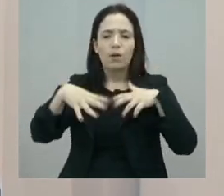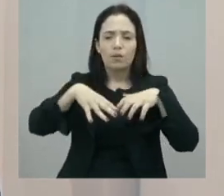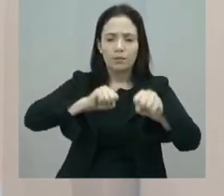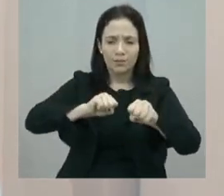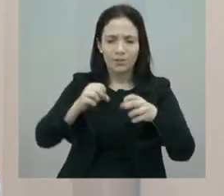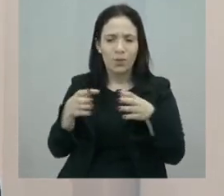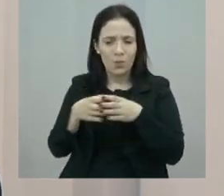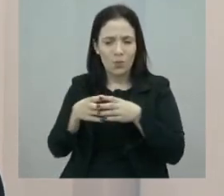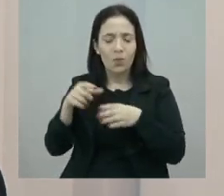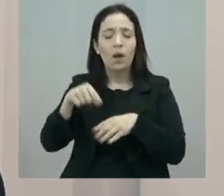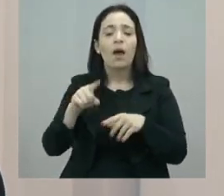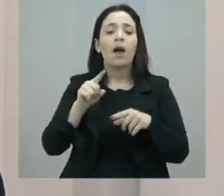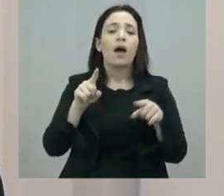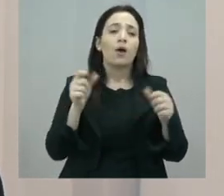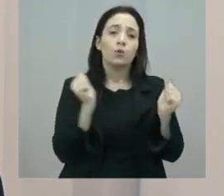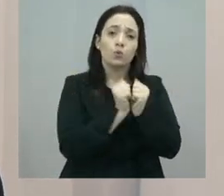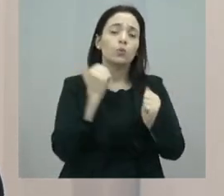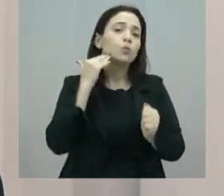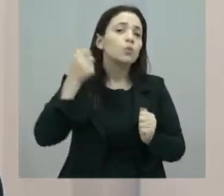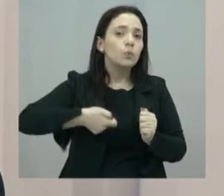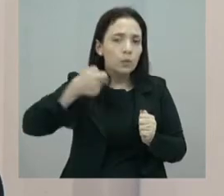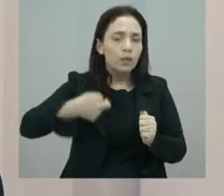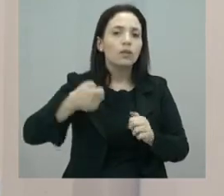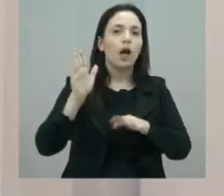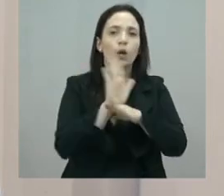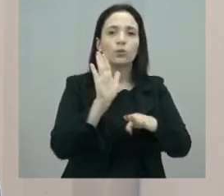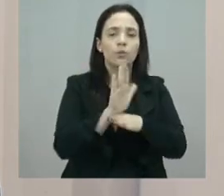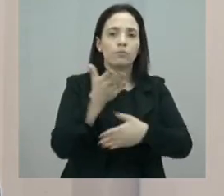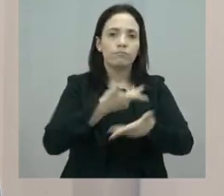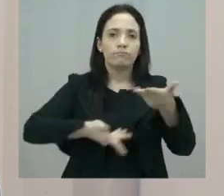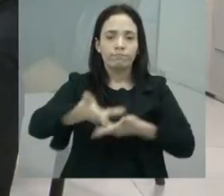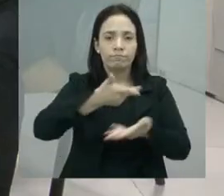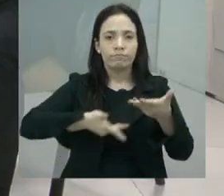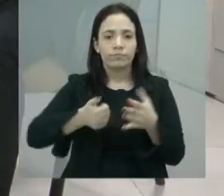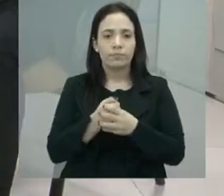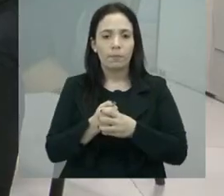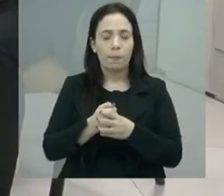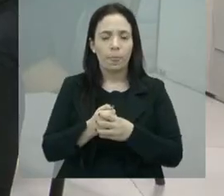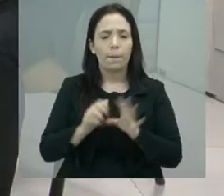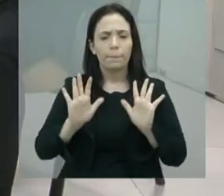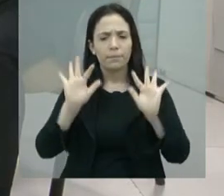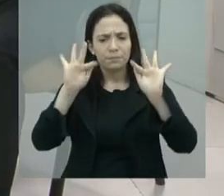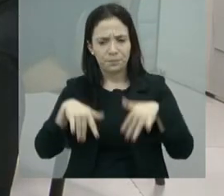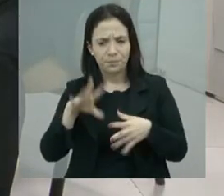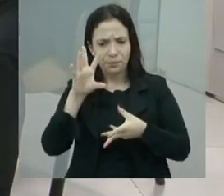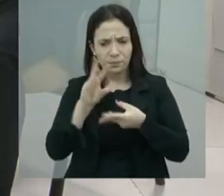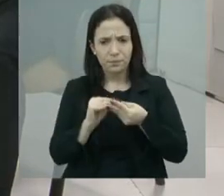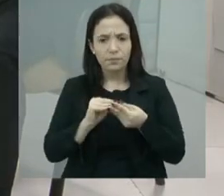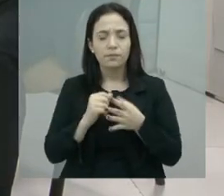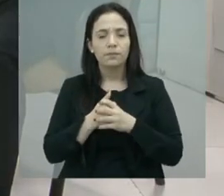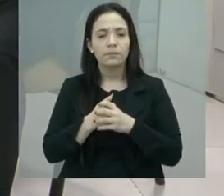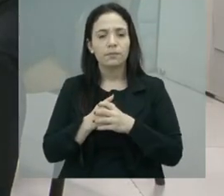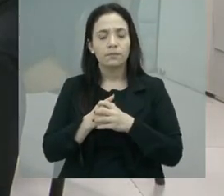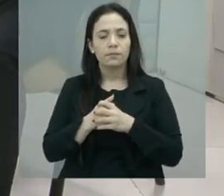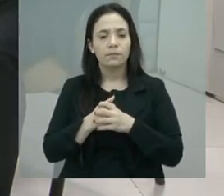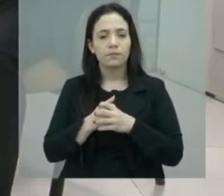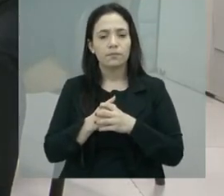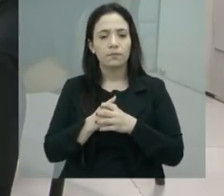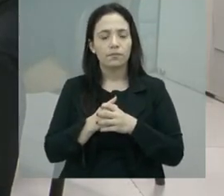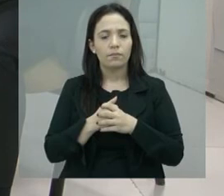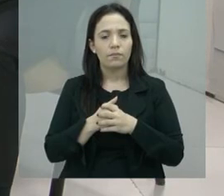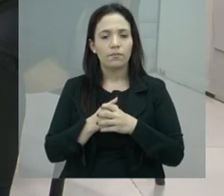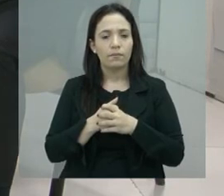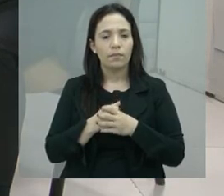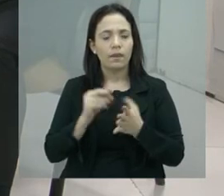crie, agora com essa lei, essas salas de depoimento especial. Exatamente, e só para encerrar, e corroborando isso que o senhor acabou de mencionar,